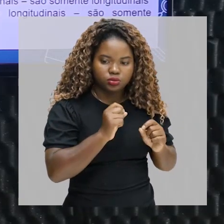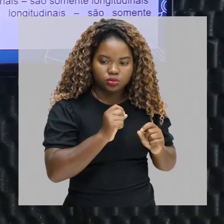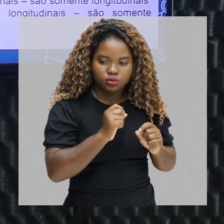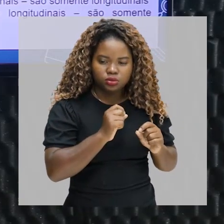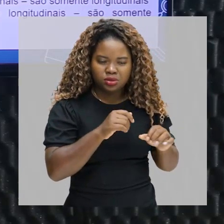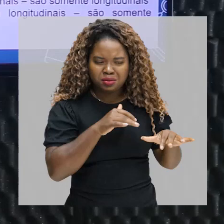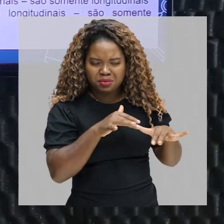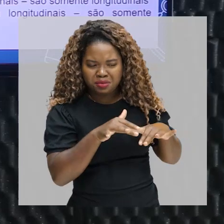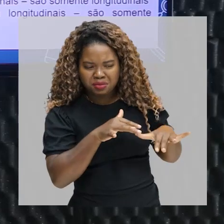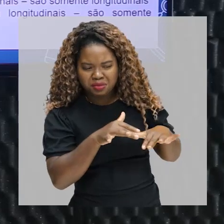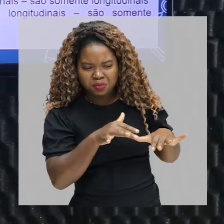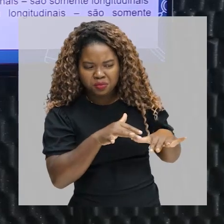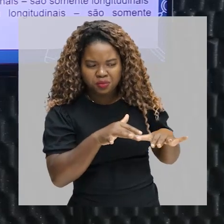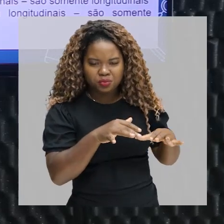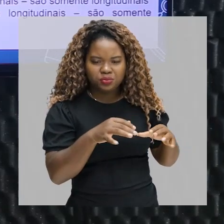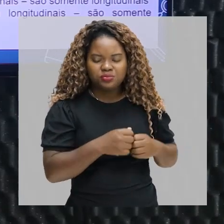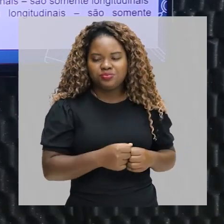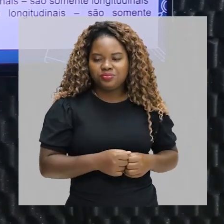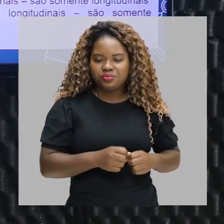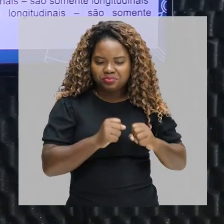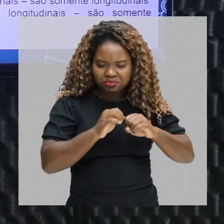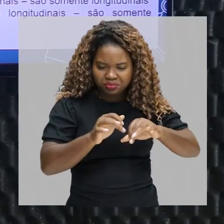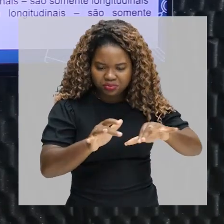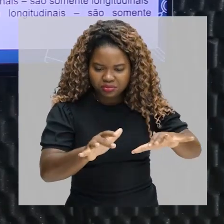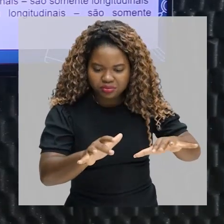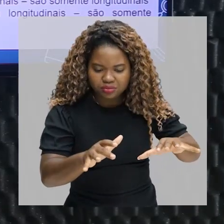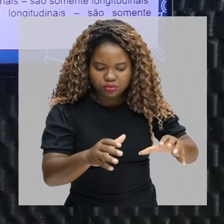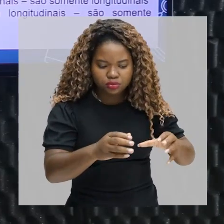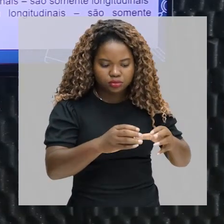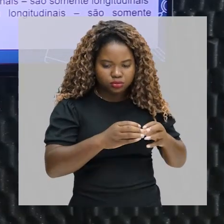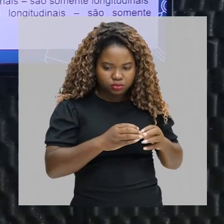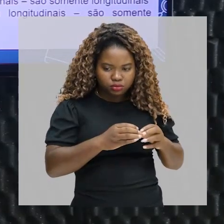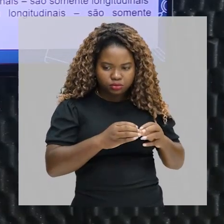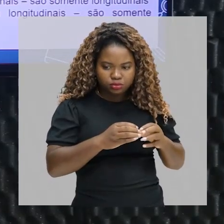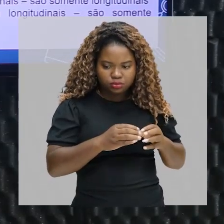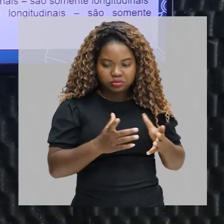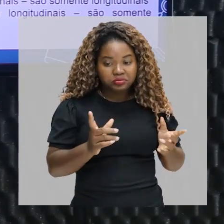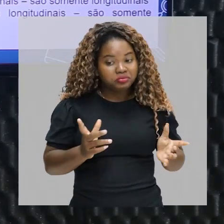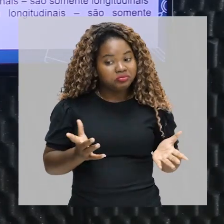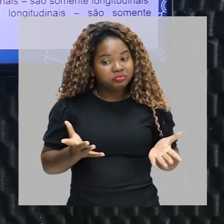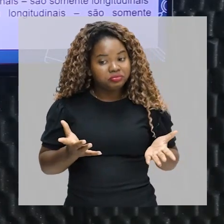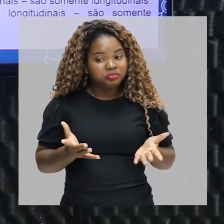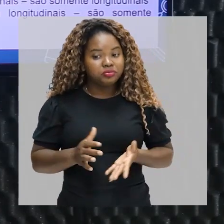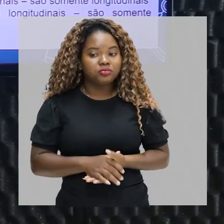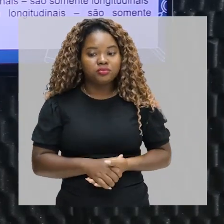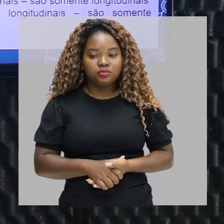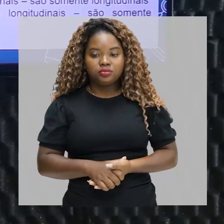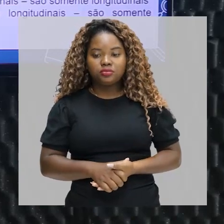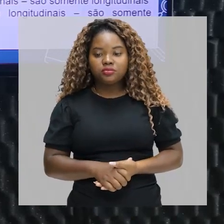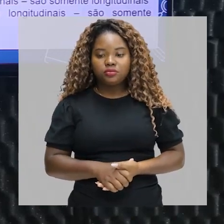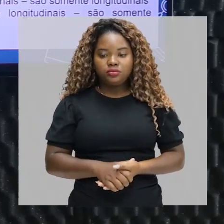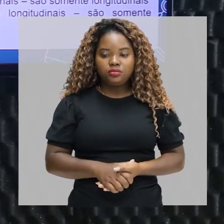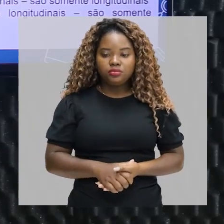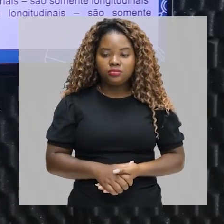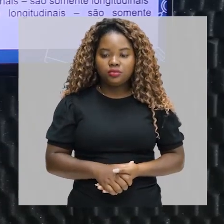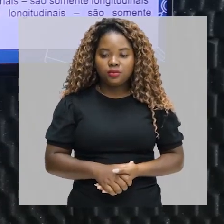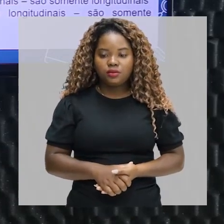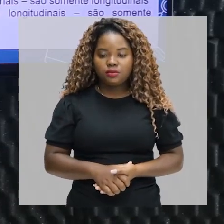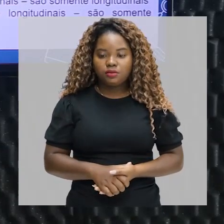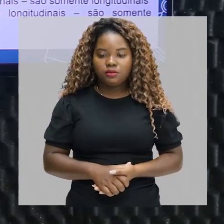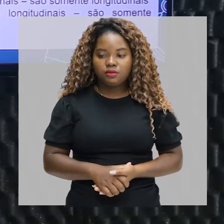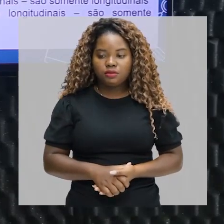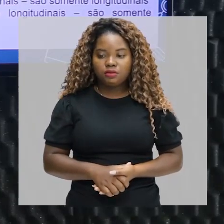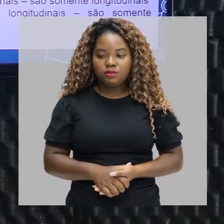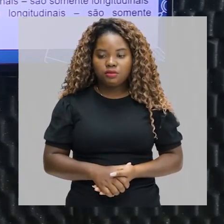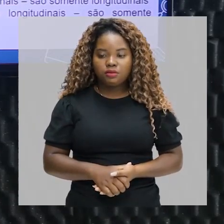essa mobilidade de compressão e expansão que vai ter dos fluidos? Então tem que saber se vão ser longitudinais ou